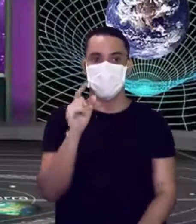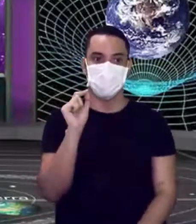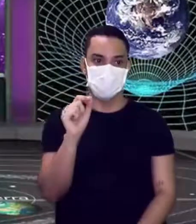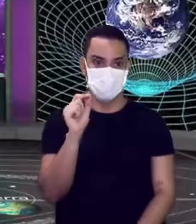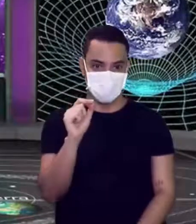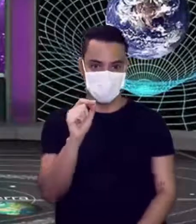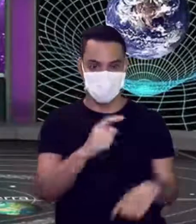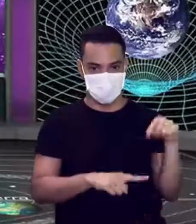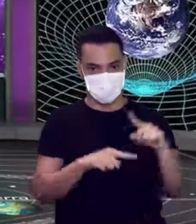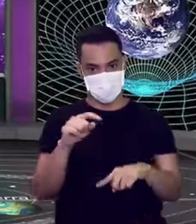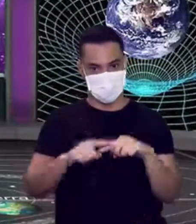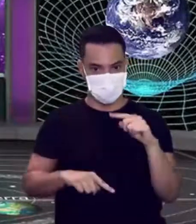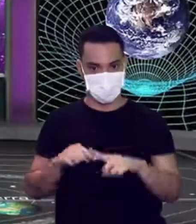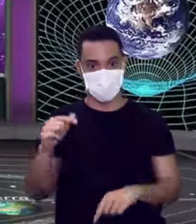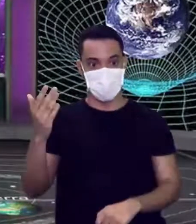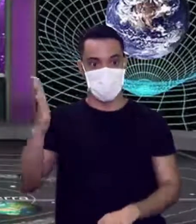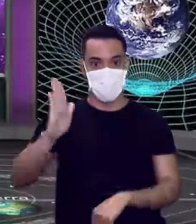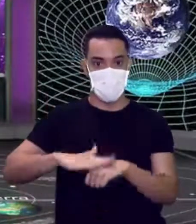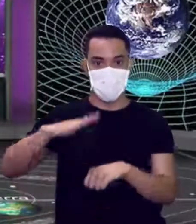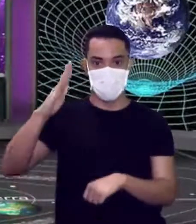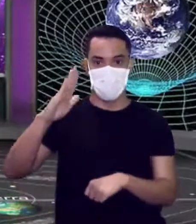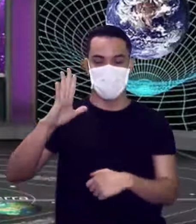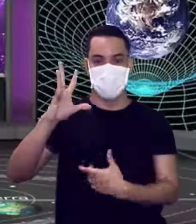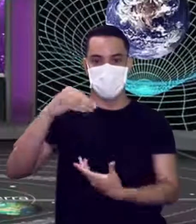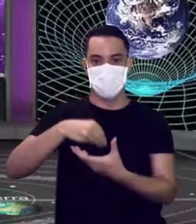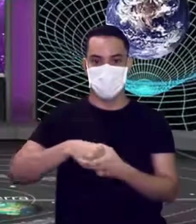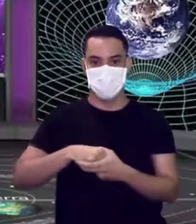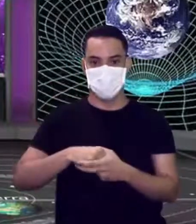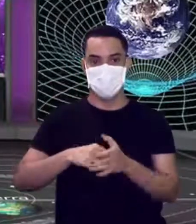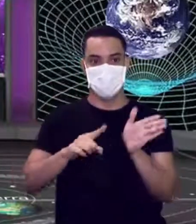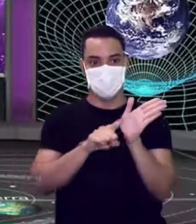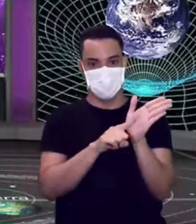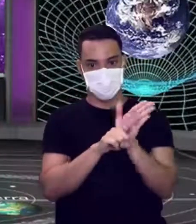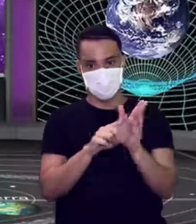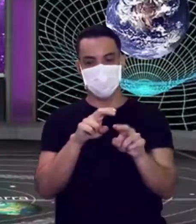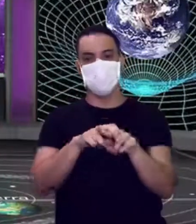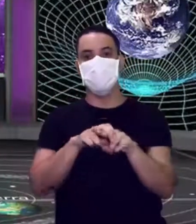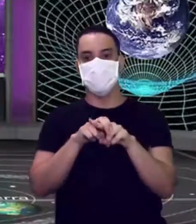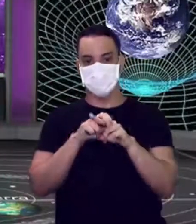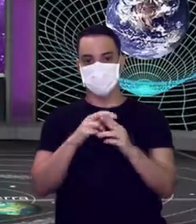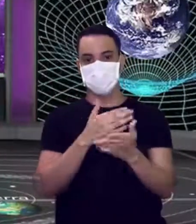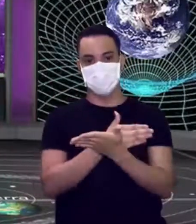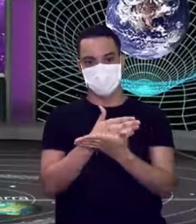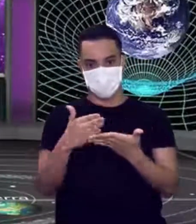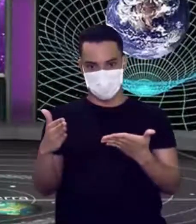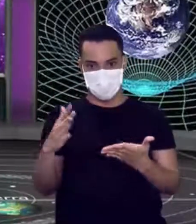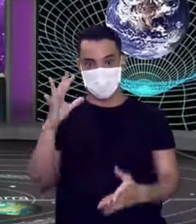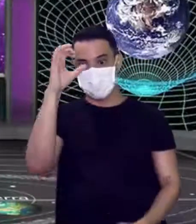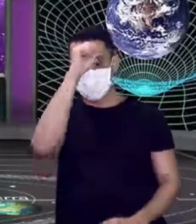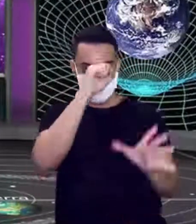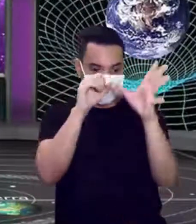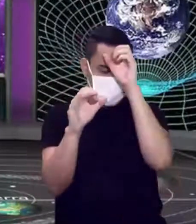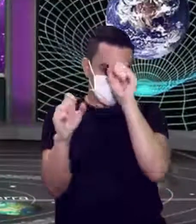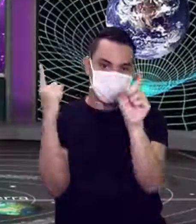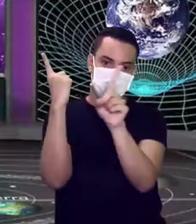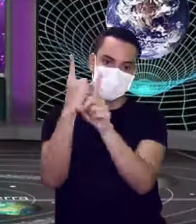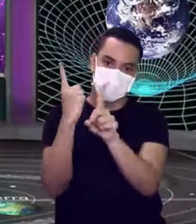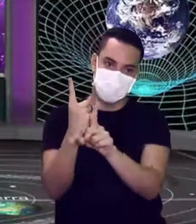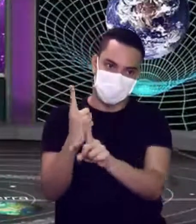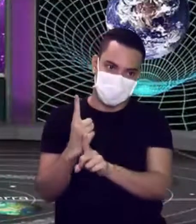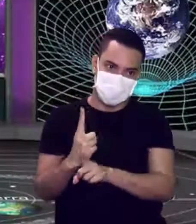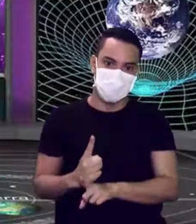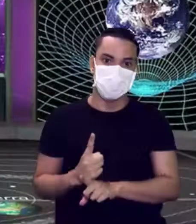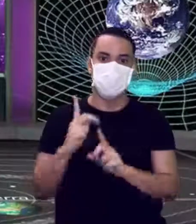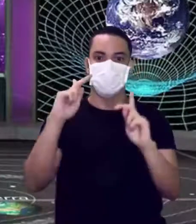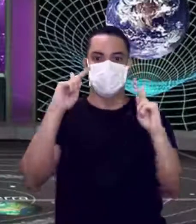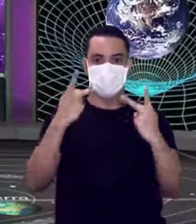possui o quê? Mais portadores de carga negativo. Então, pessoal, a partir daí nós vamos aprender a identificar que esse corpo